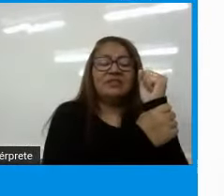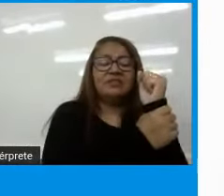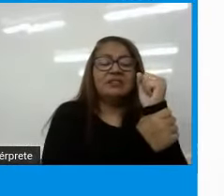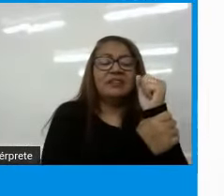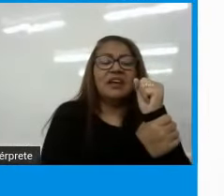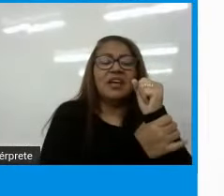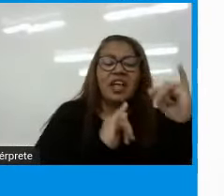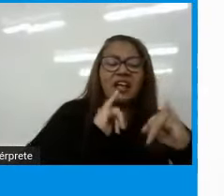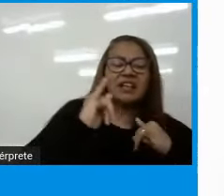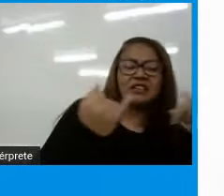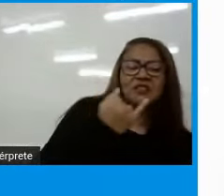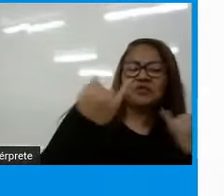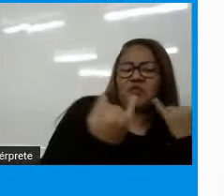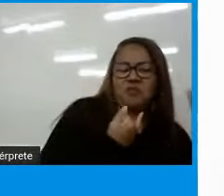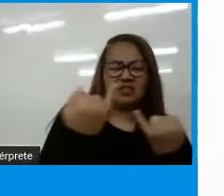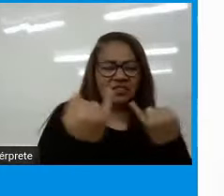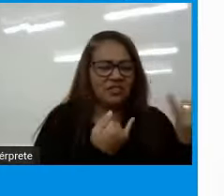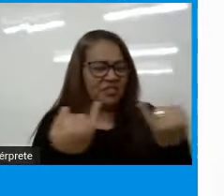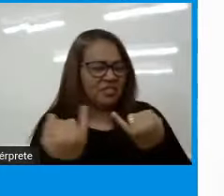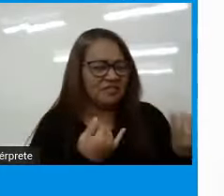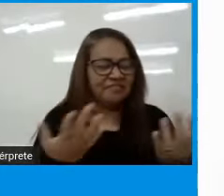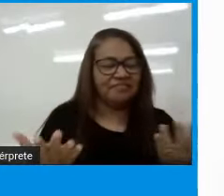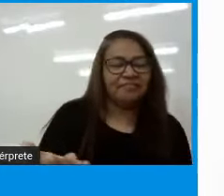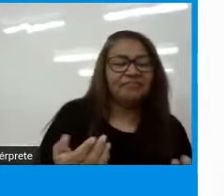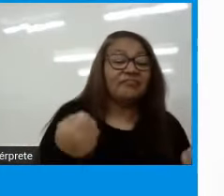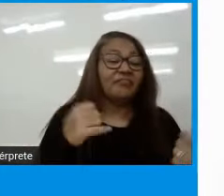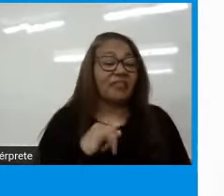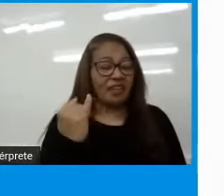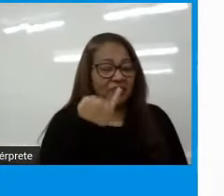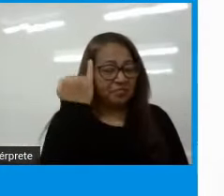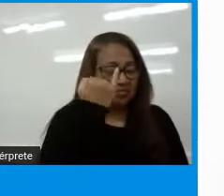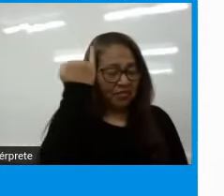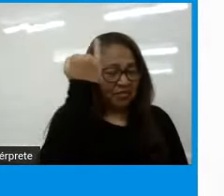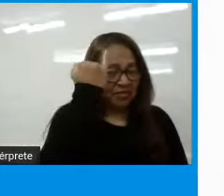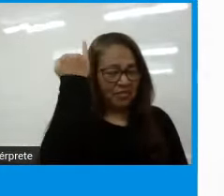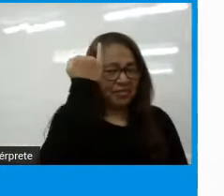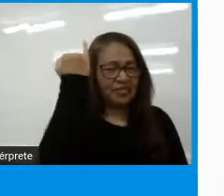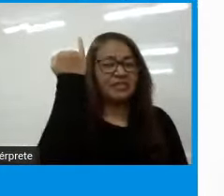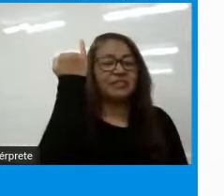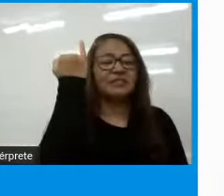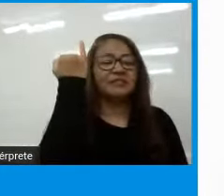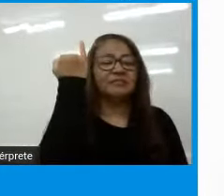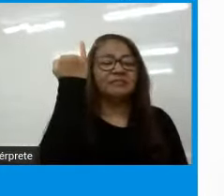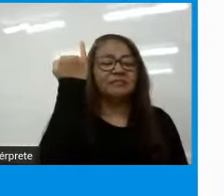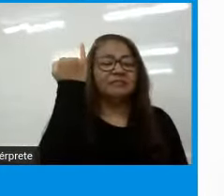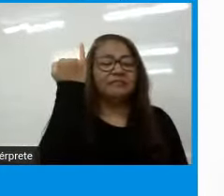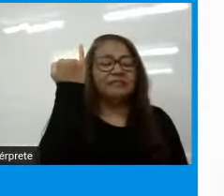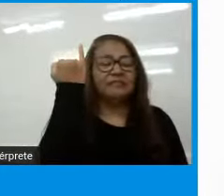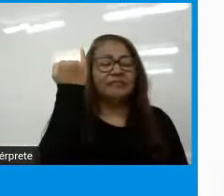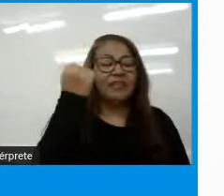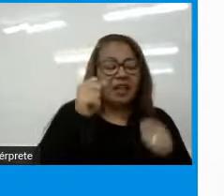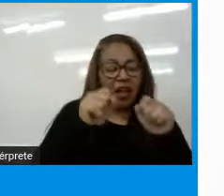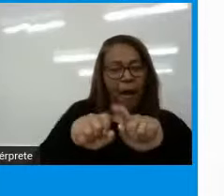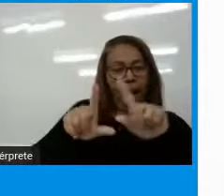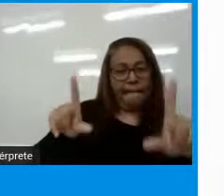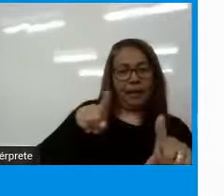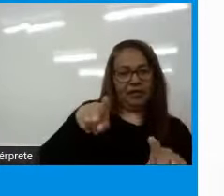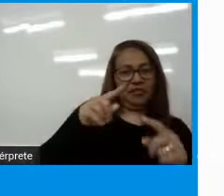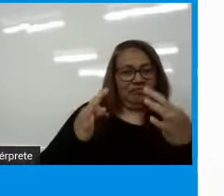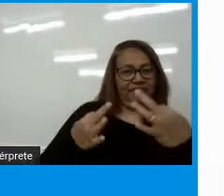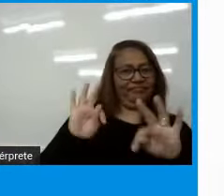forma padronizada. Então, é muito importante que essa plataforma tecnológica